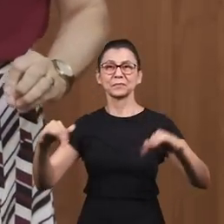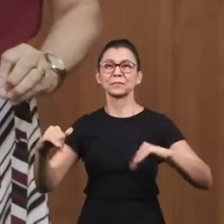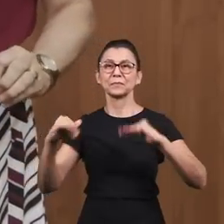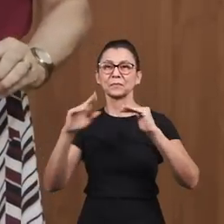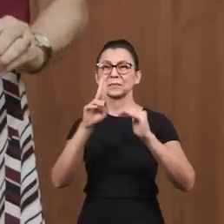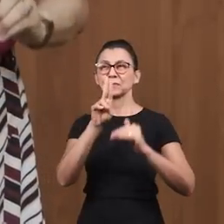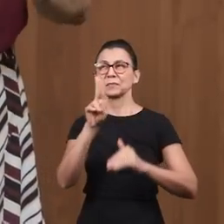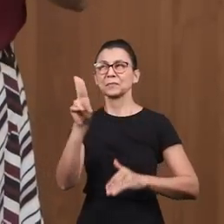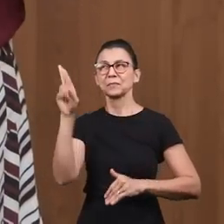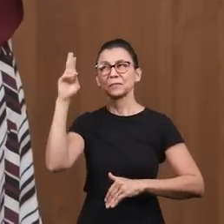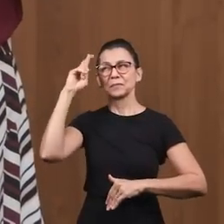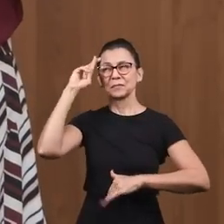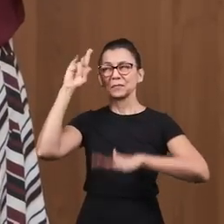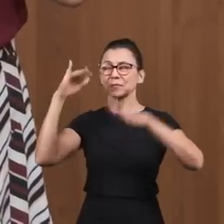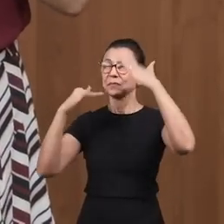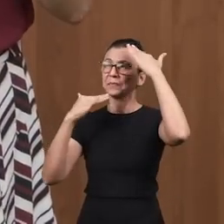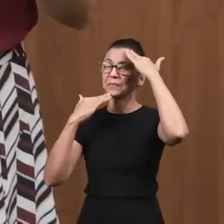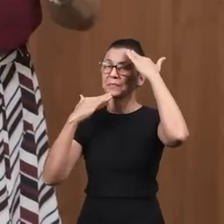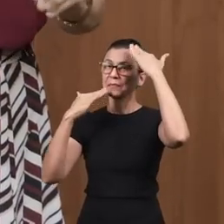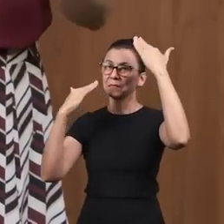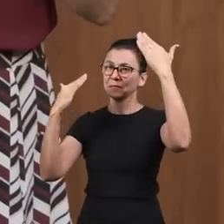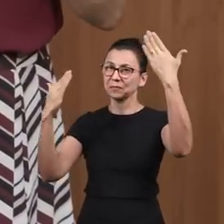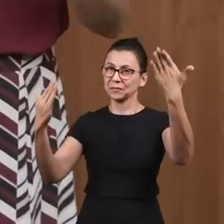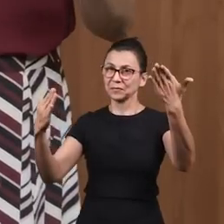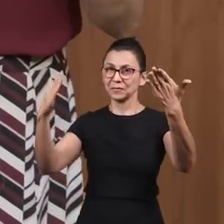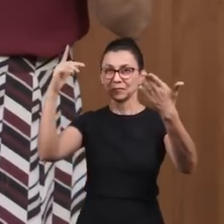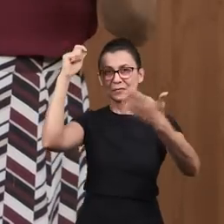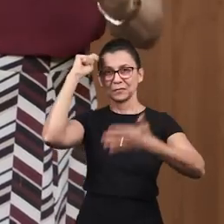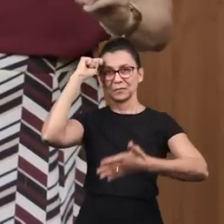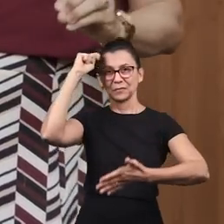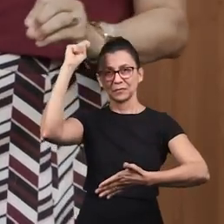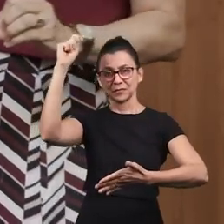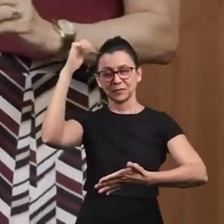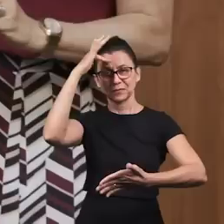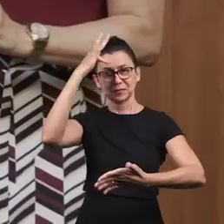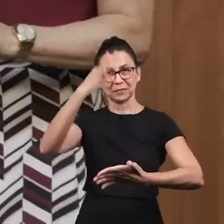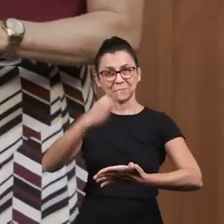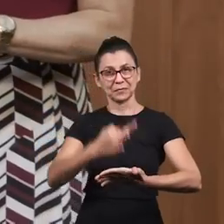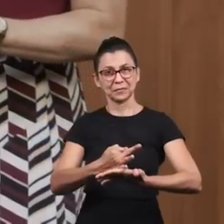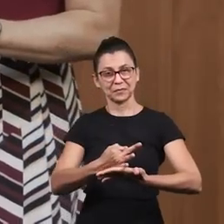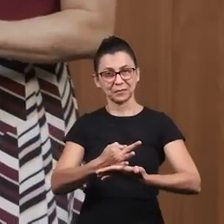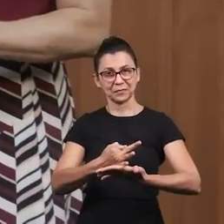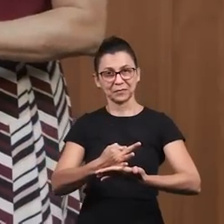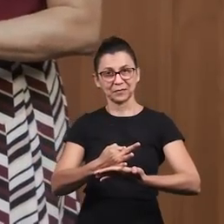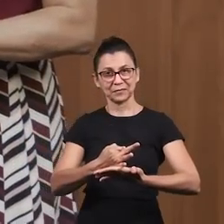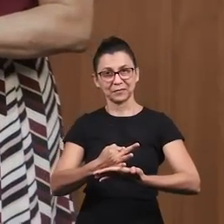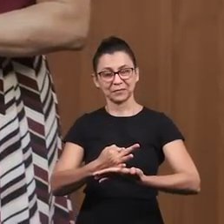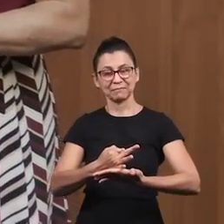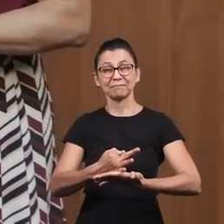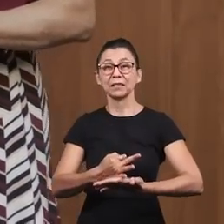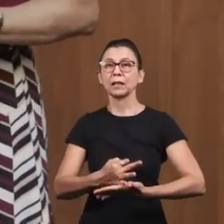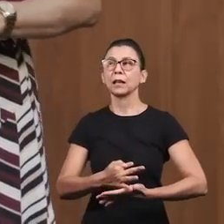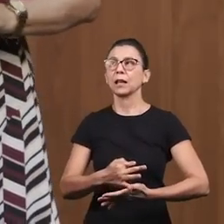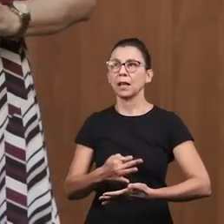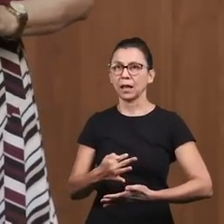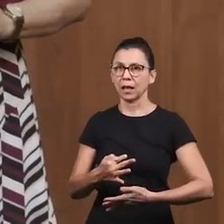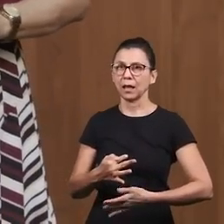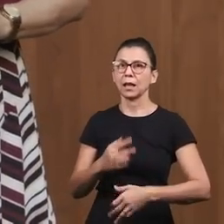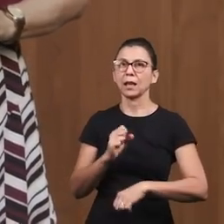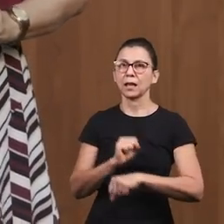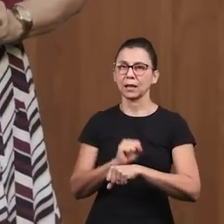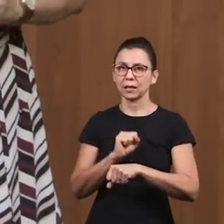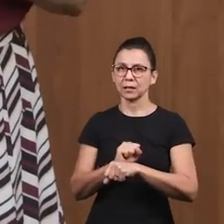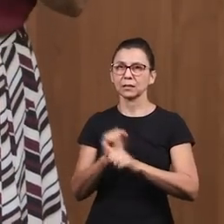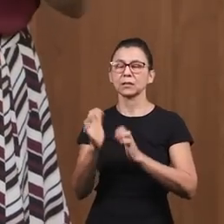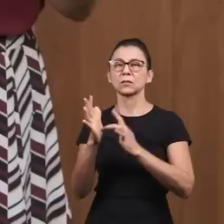o Senhor, porque Ele é o autor da nossa fé. Enquanto nós esperamos Jesus